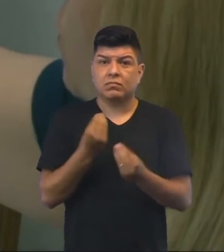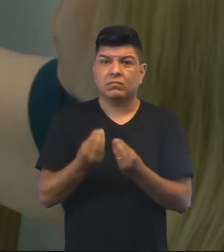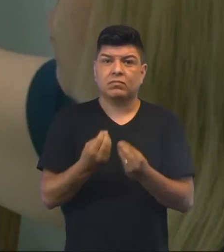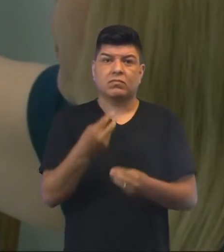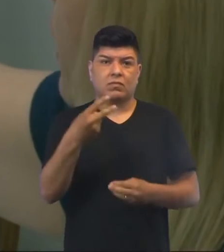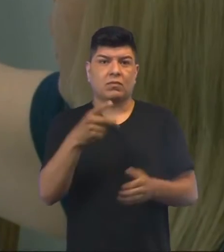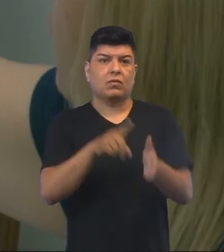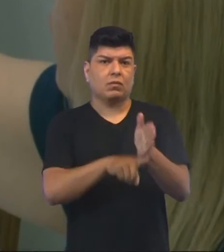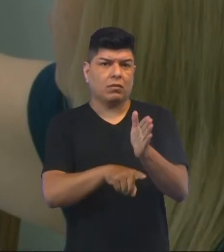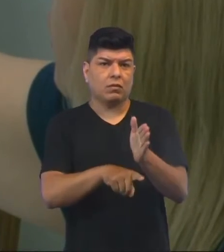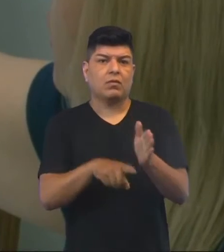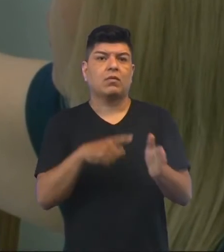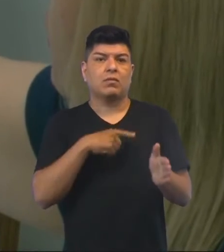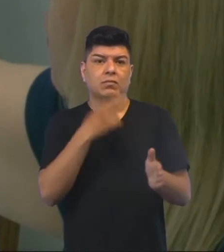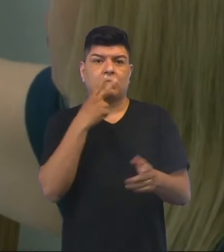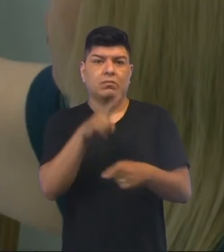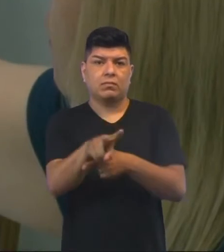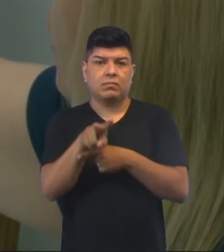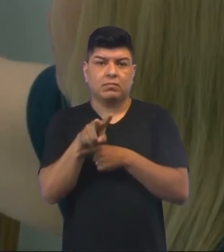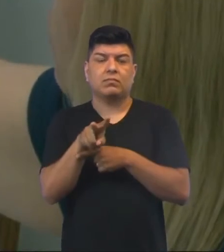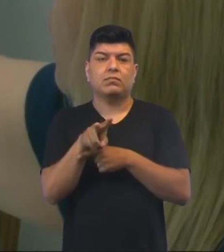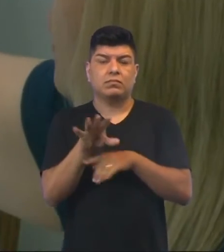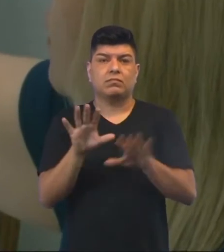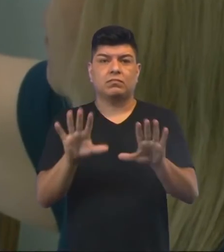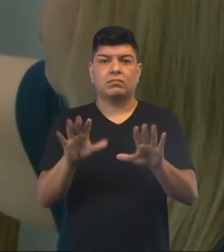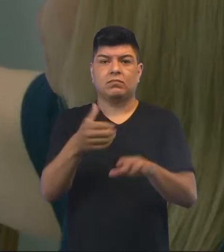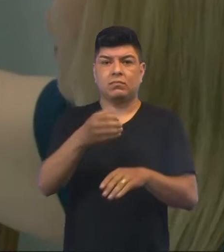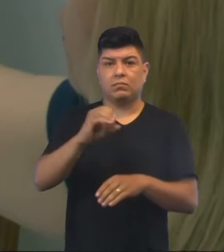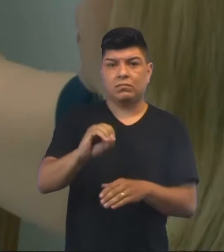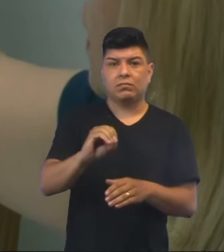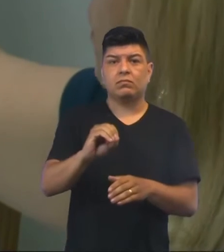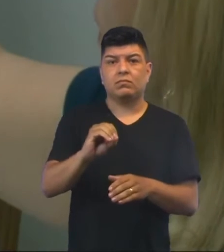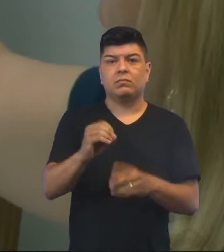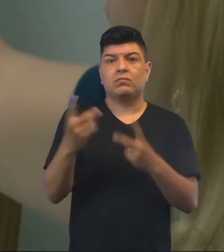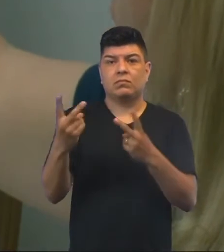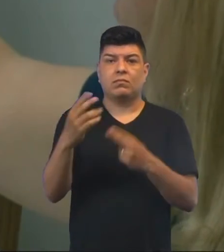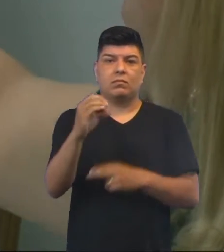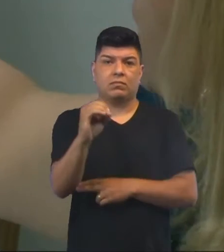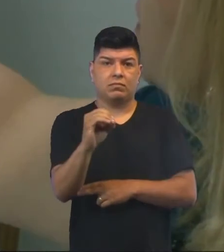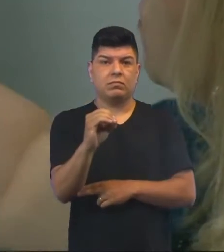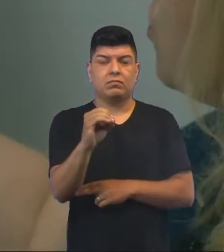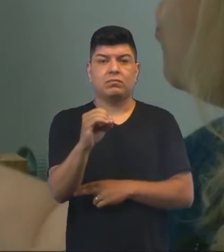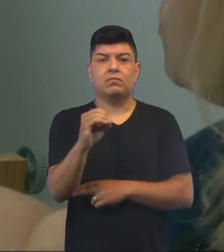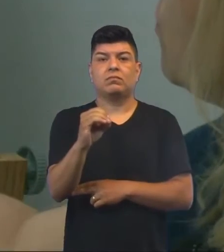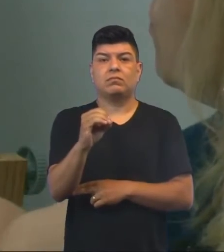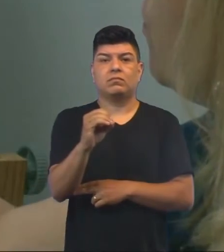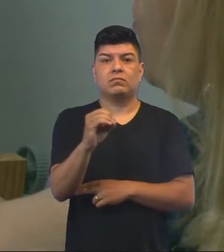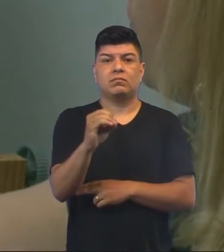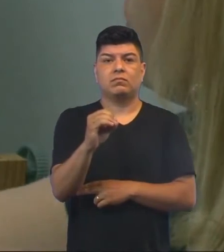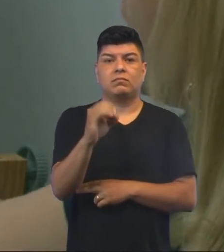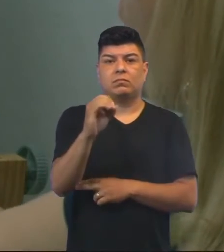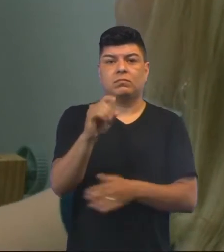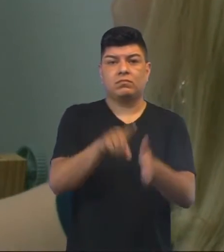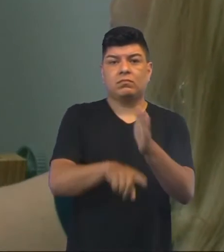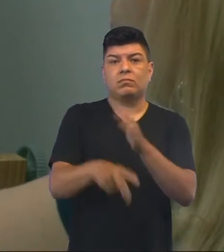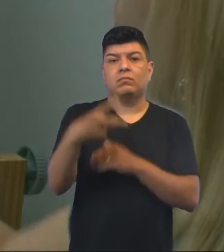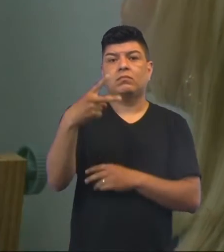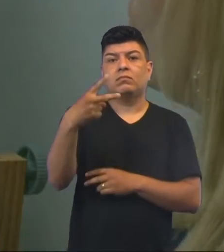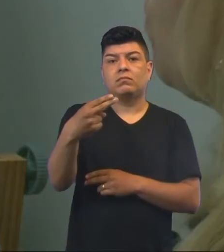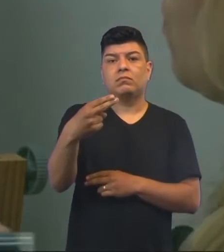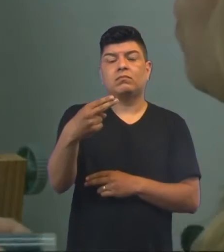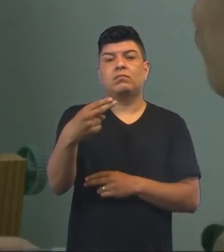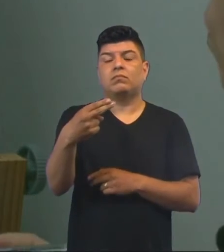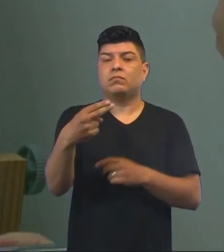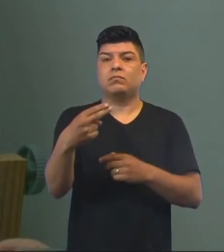vou fazer a mesma coisa vou pegar aqui ficar com 10 é que eu vou ficar com 0 a 10 eu tiro dois eu vou ficar